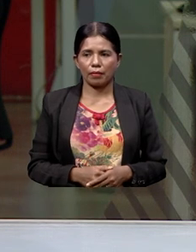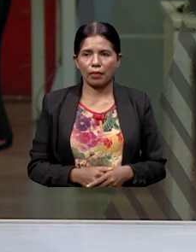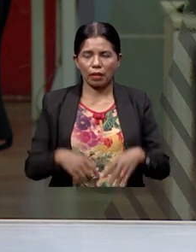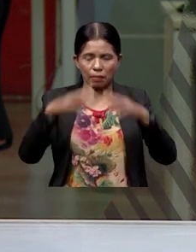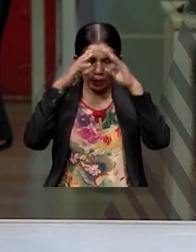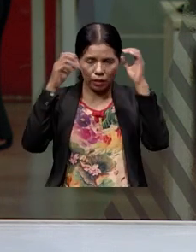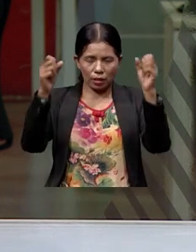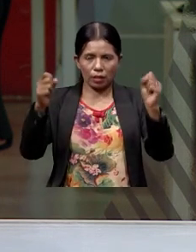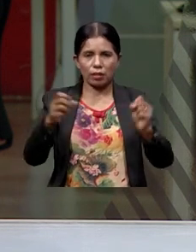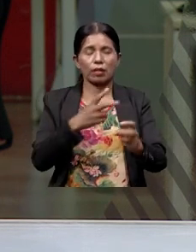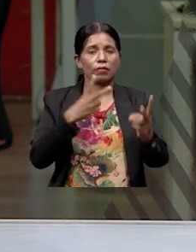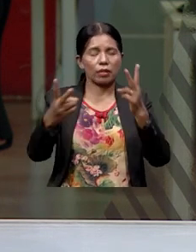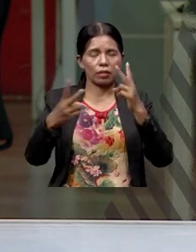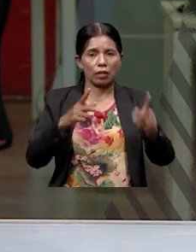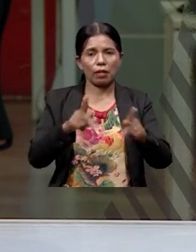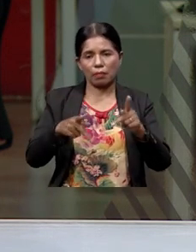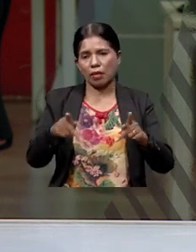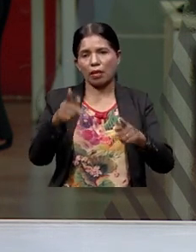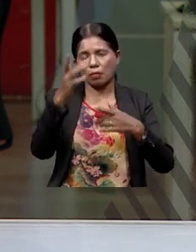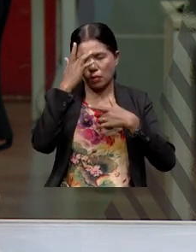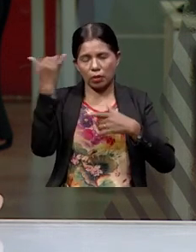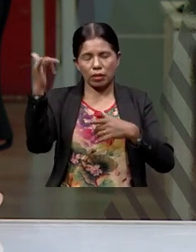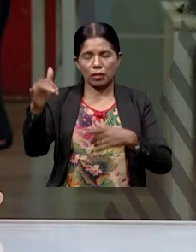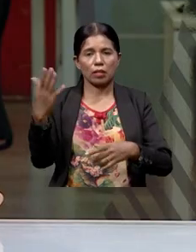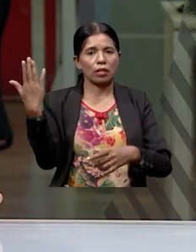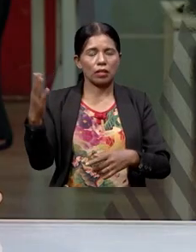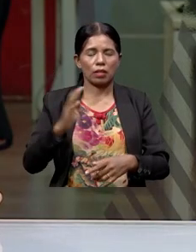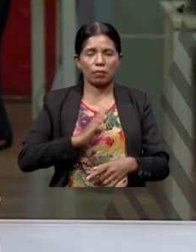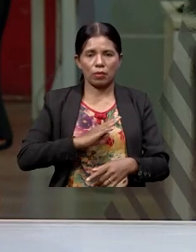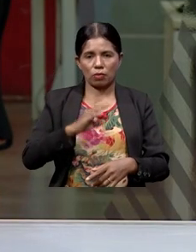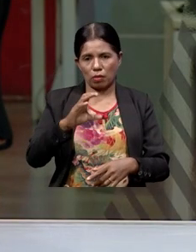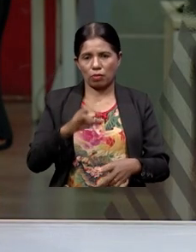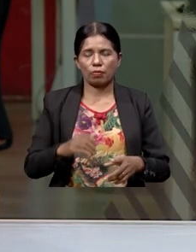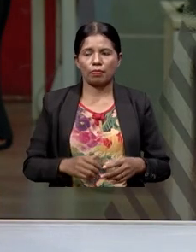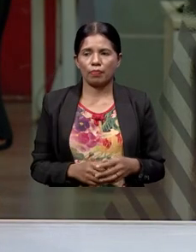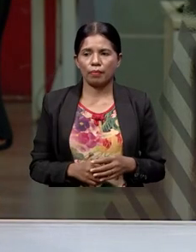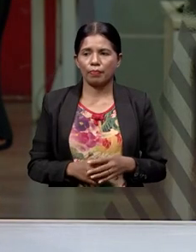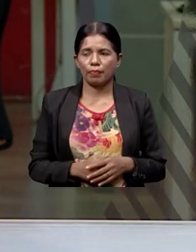Presidente da República visita pacientes ir ao Hospital Regional Eduardo Ximenes, Paucau.